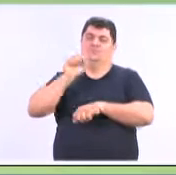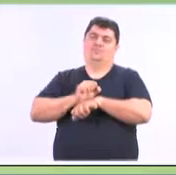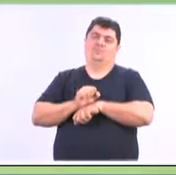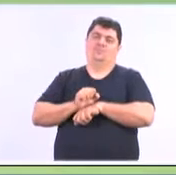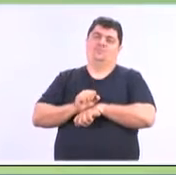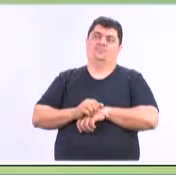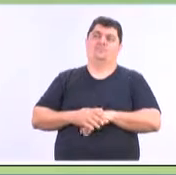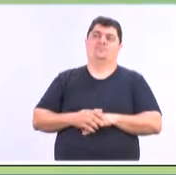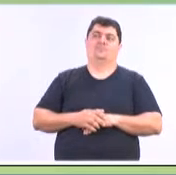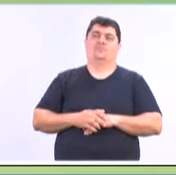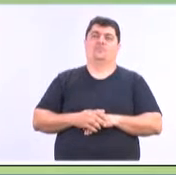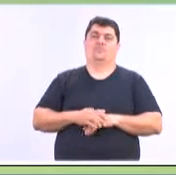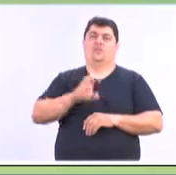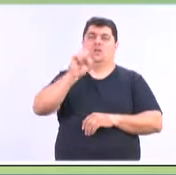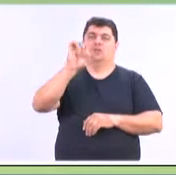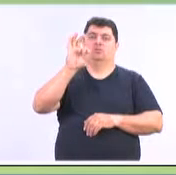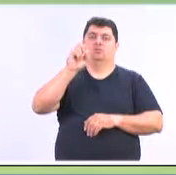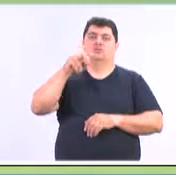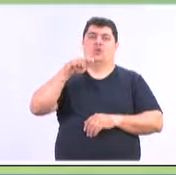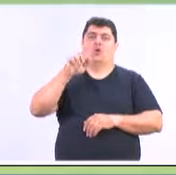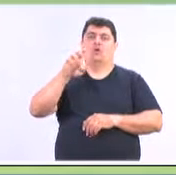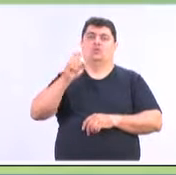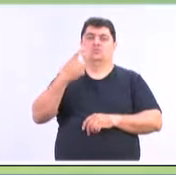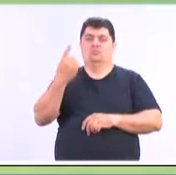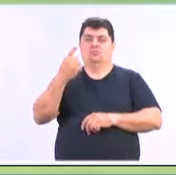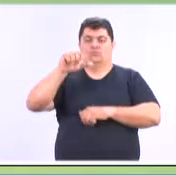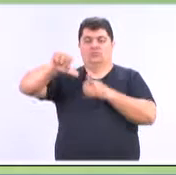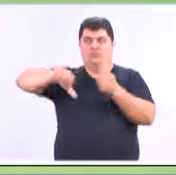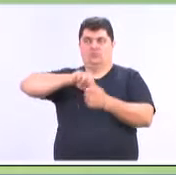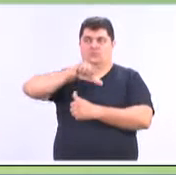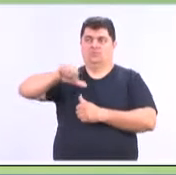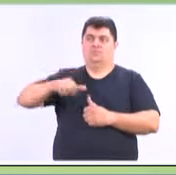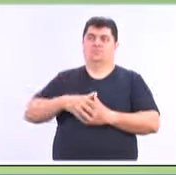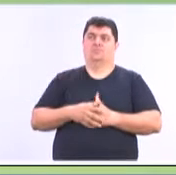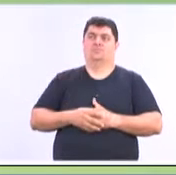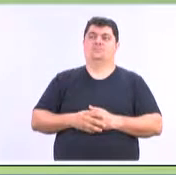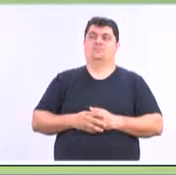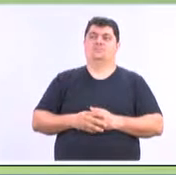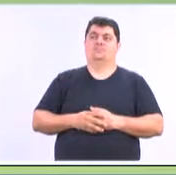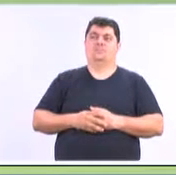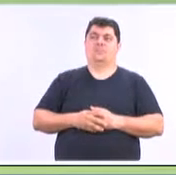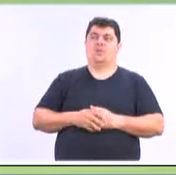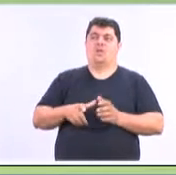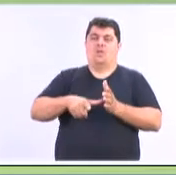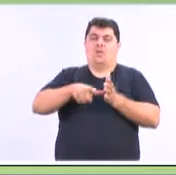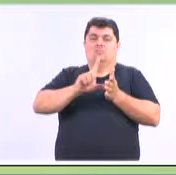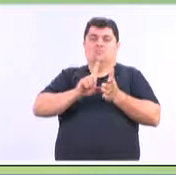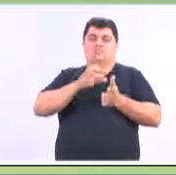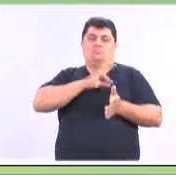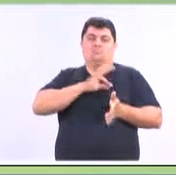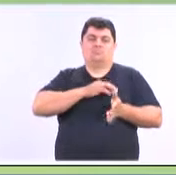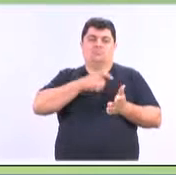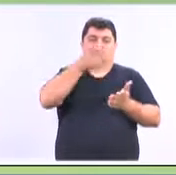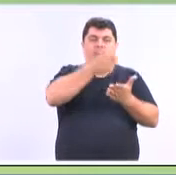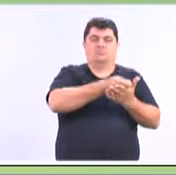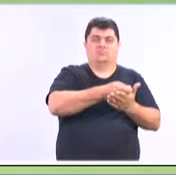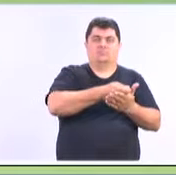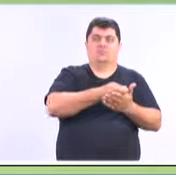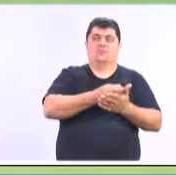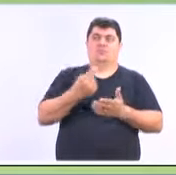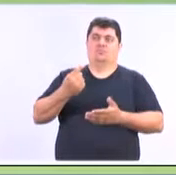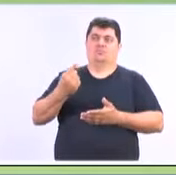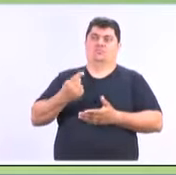circulante. Não circulante. Estoques. 1 circulante. Adiantamentos a empregados. 1